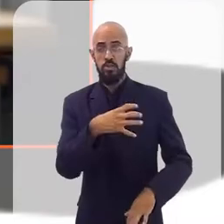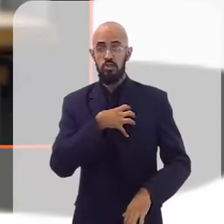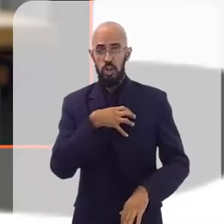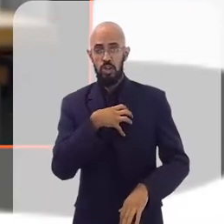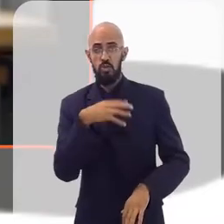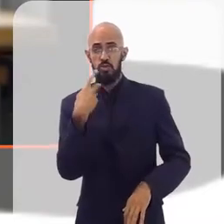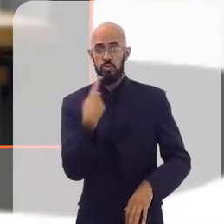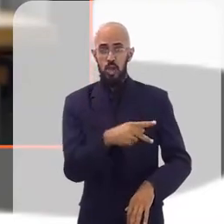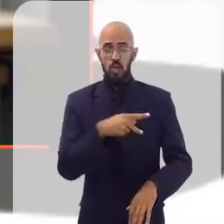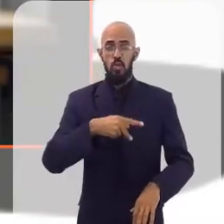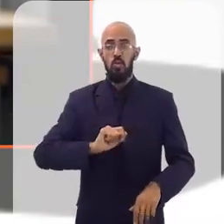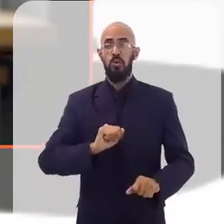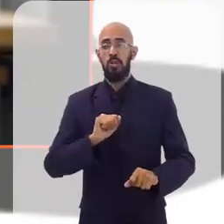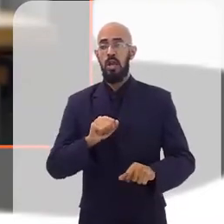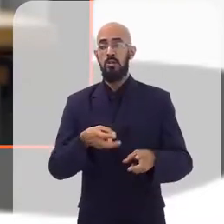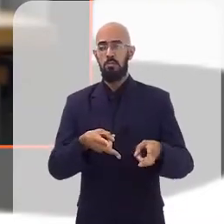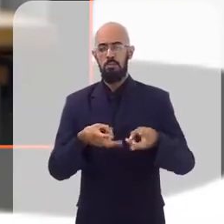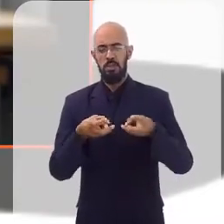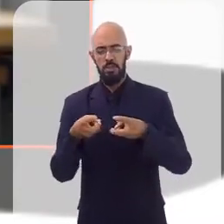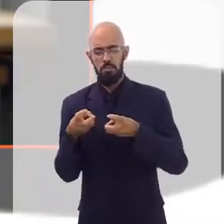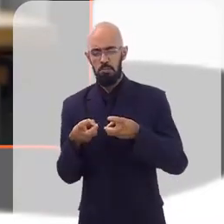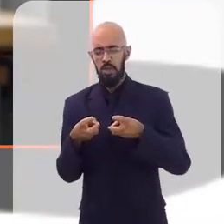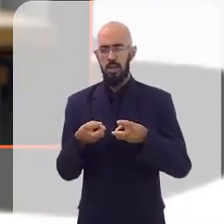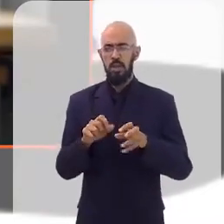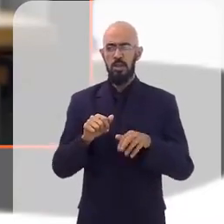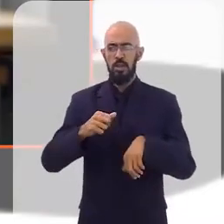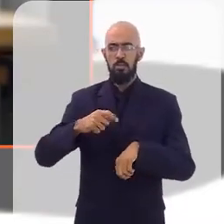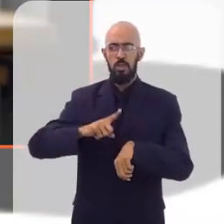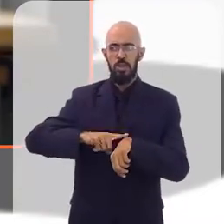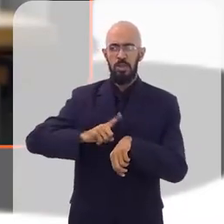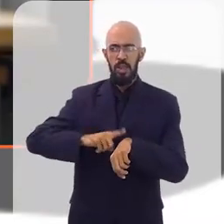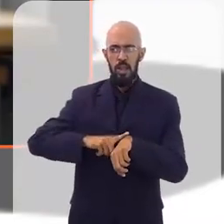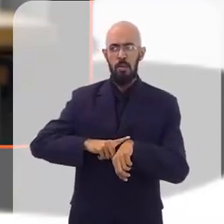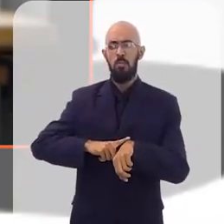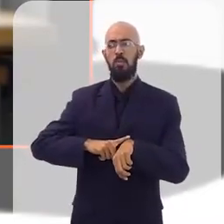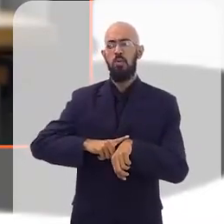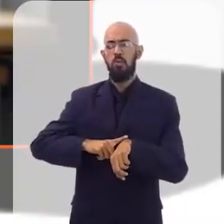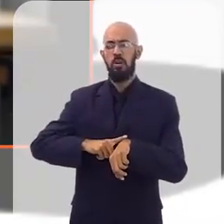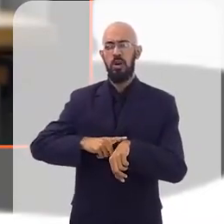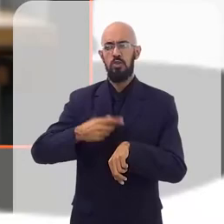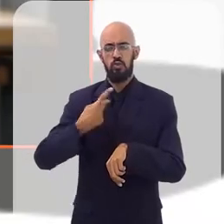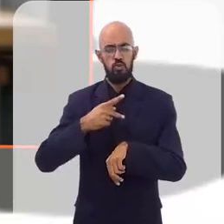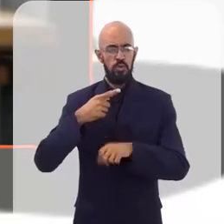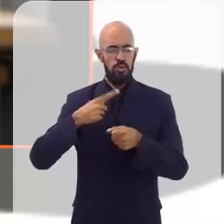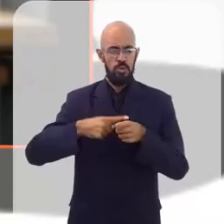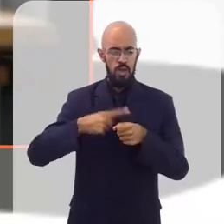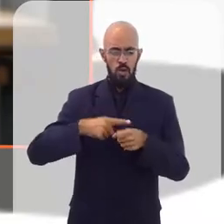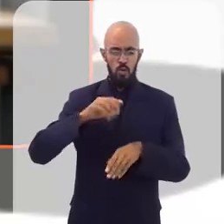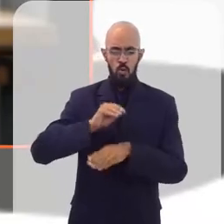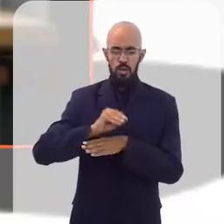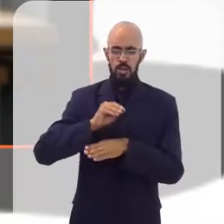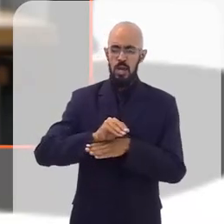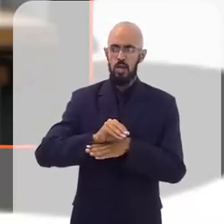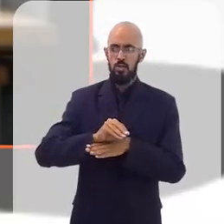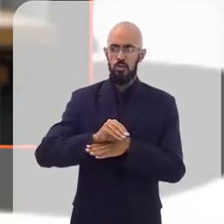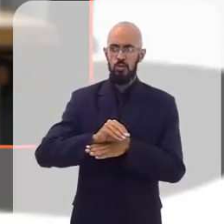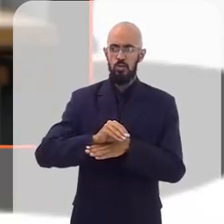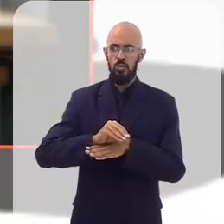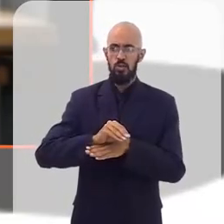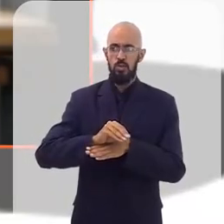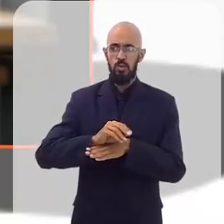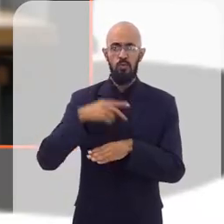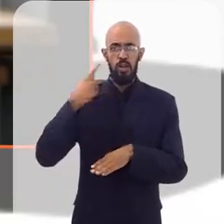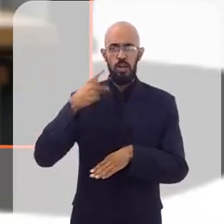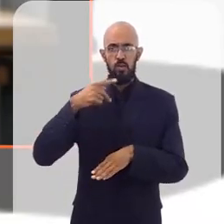sensibilidade sua adquirida do Senhor perceber tanto tempo ali na sua cidade cuidando das pessoas o